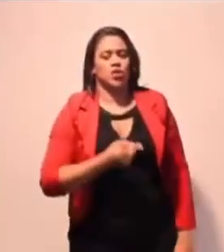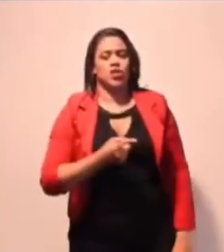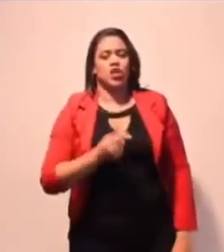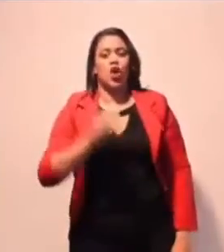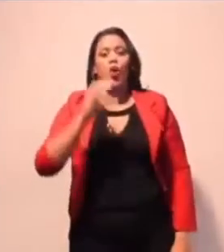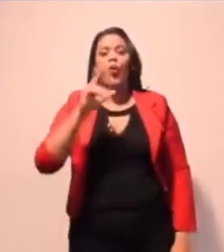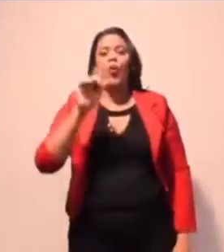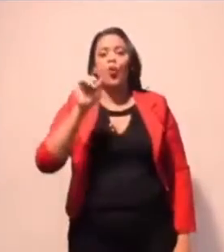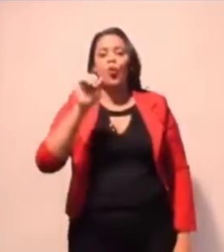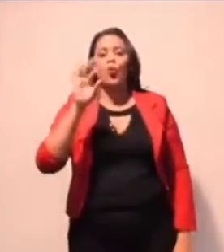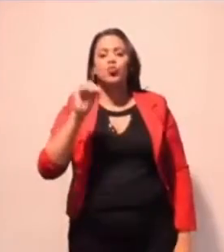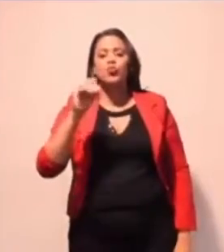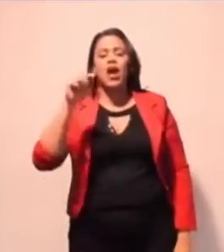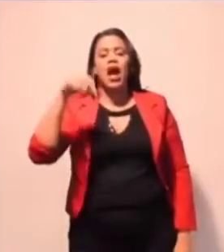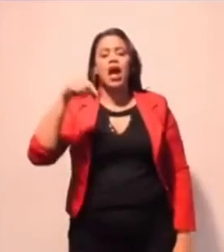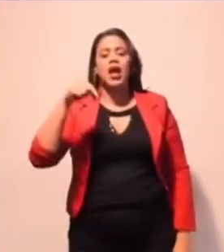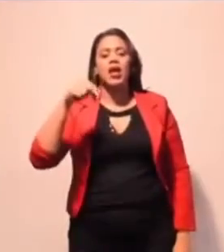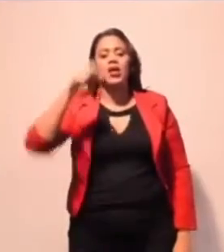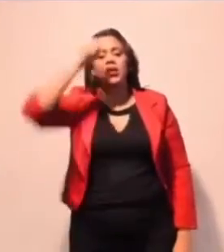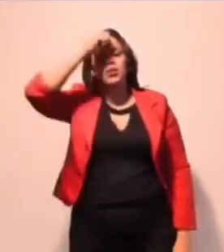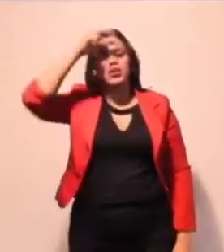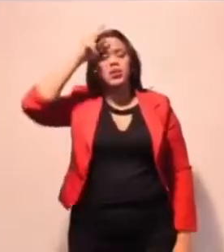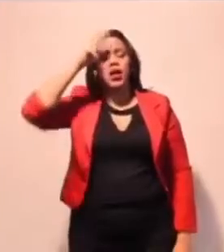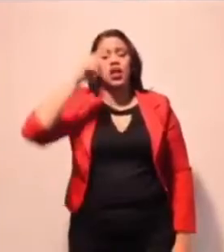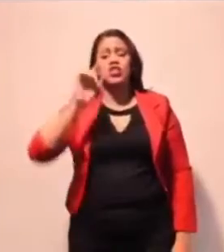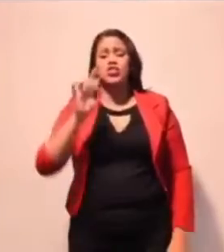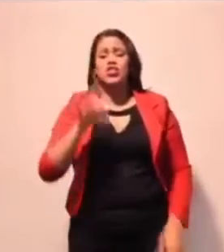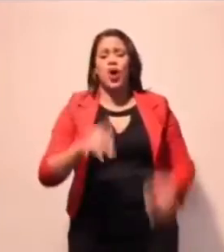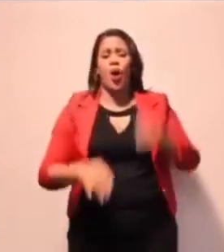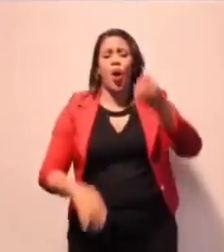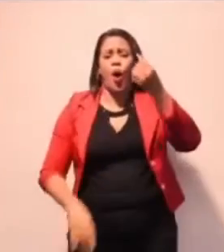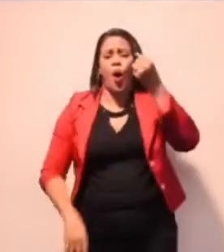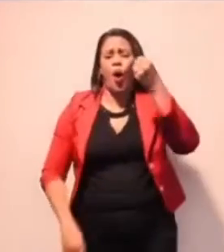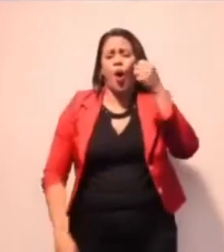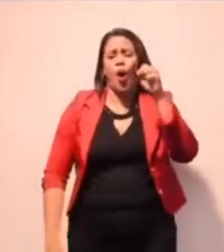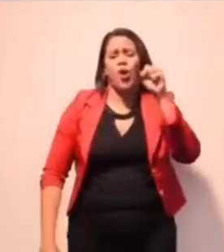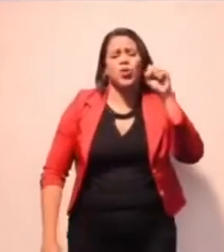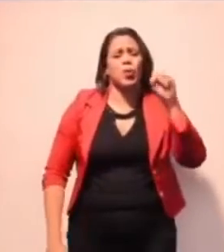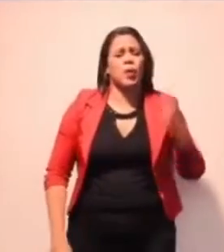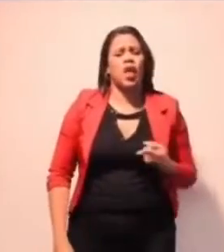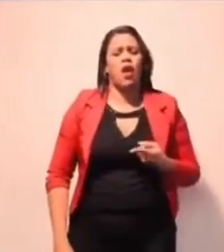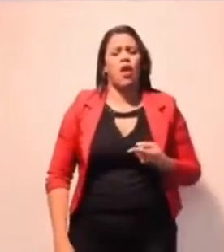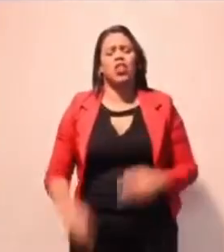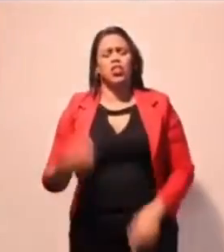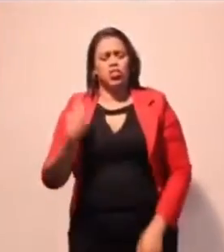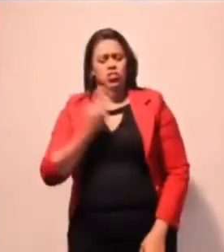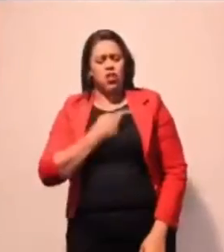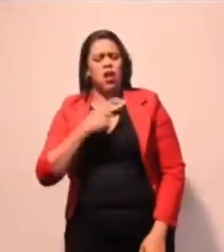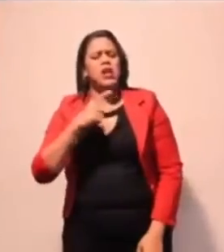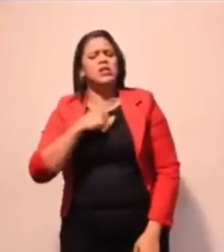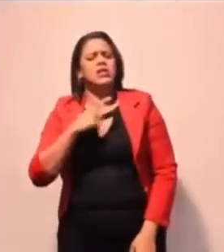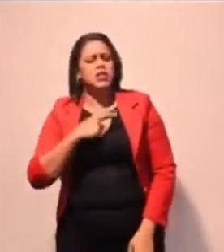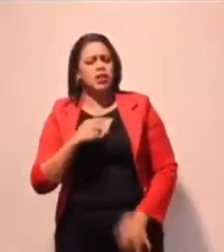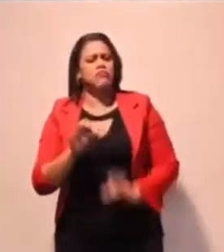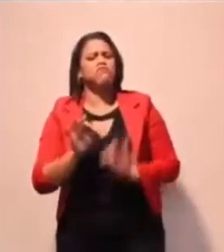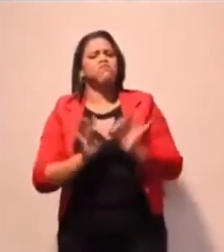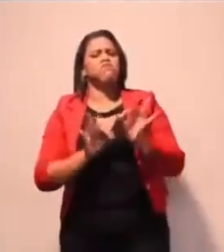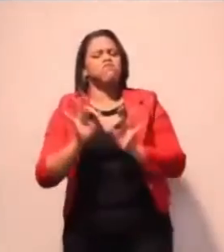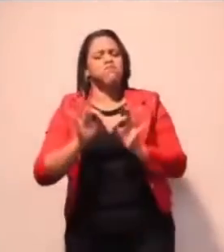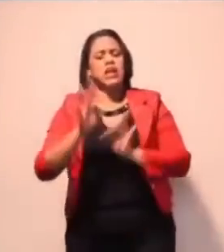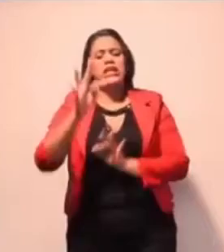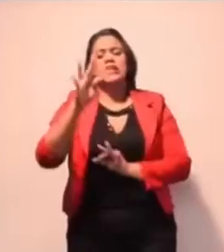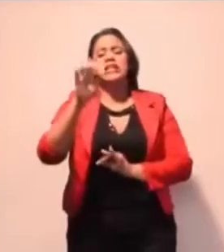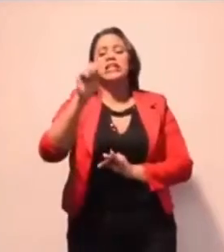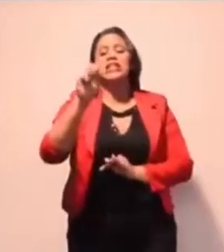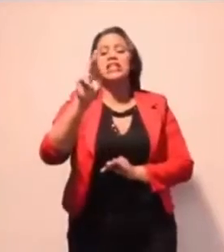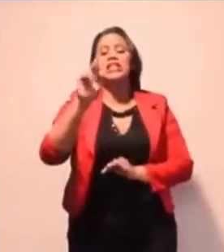do transporte público no nosso município é cerca de 8 milhões. Isso significa que nós temos condições de instituir tarifa